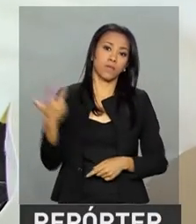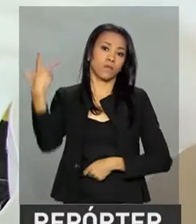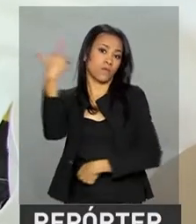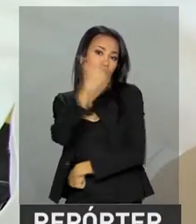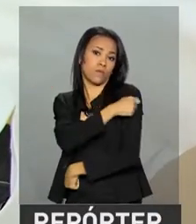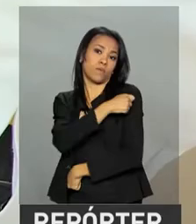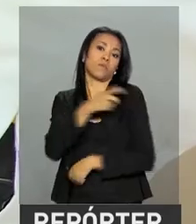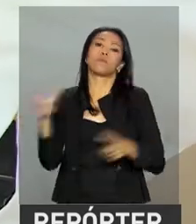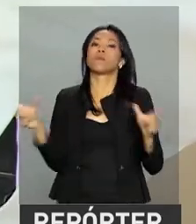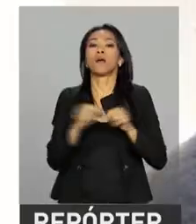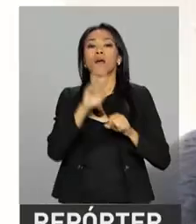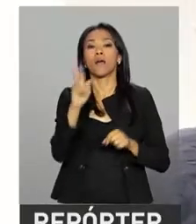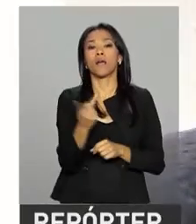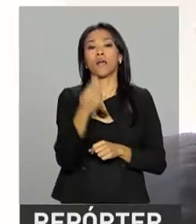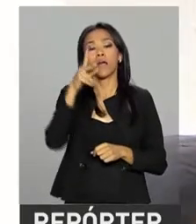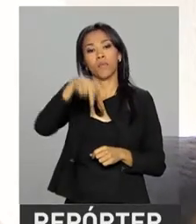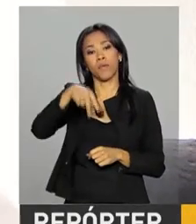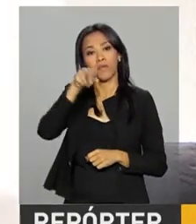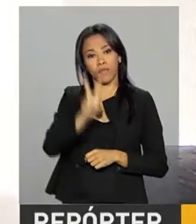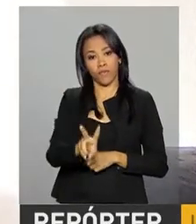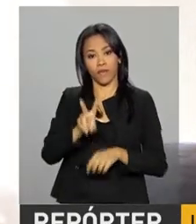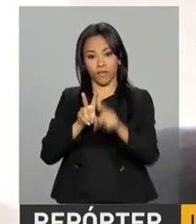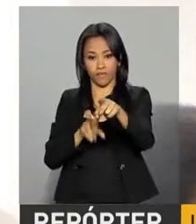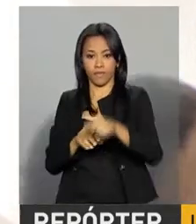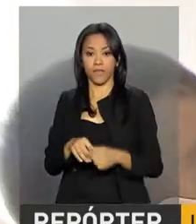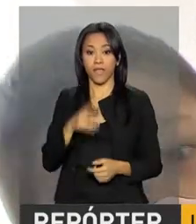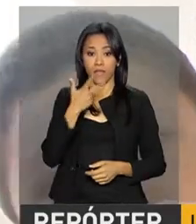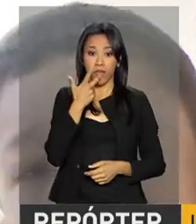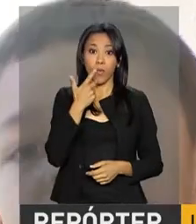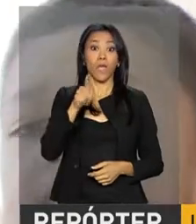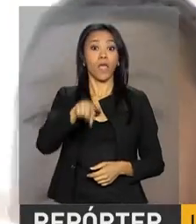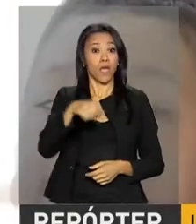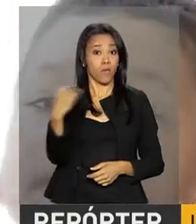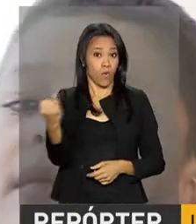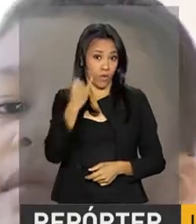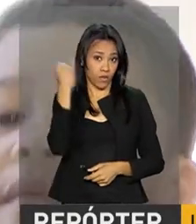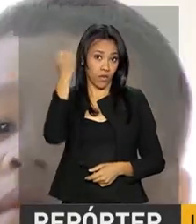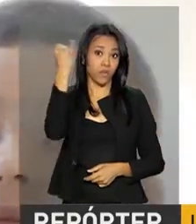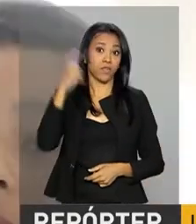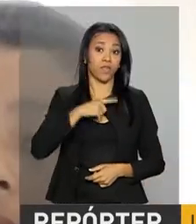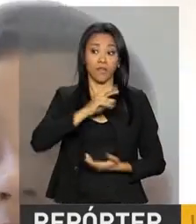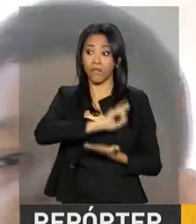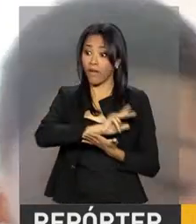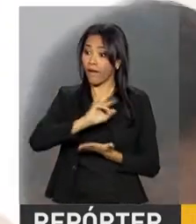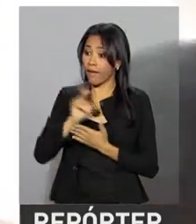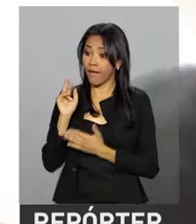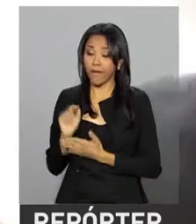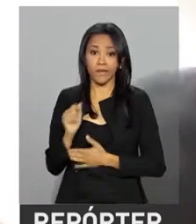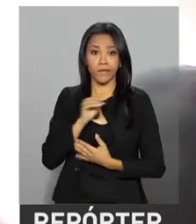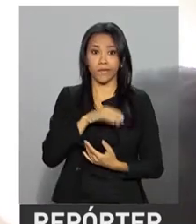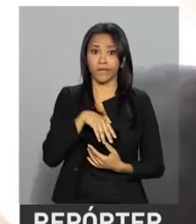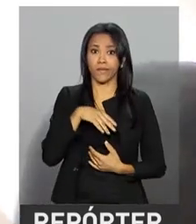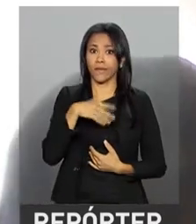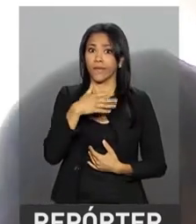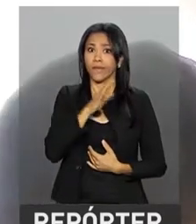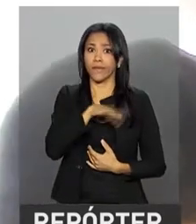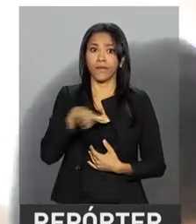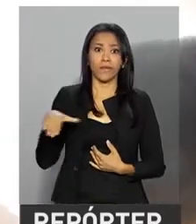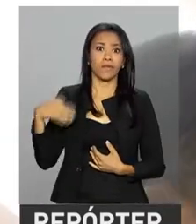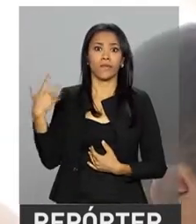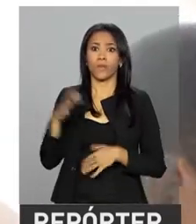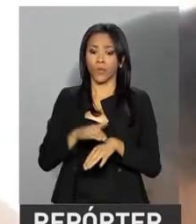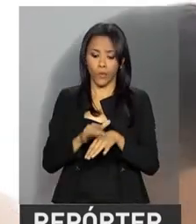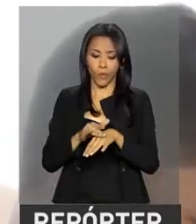e meningite é muito importante por dia em fight 500 que está com algumas doente e não